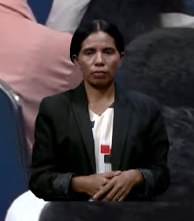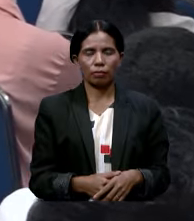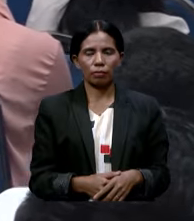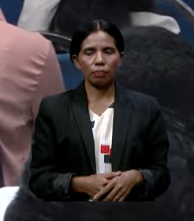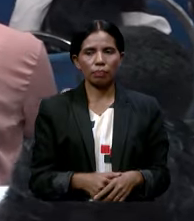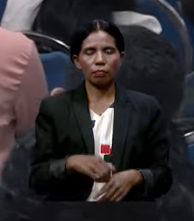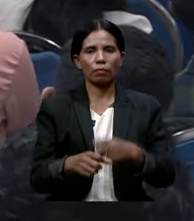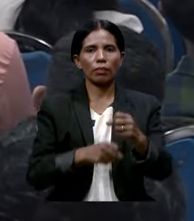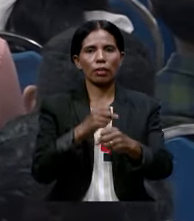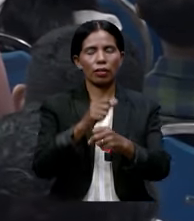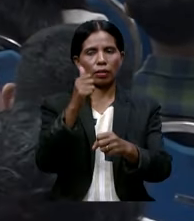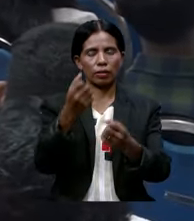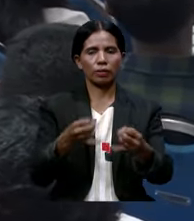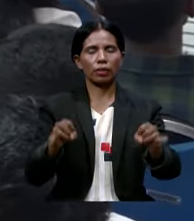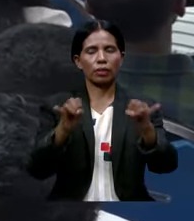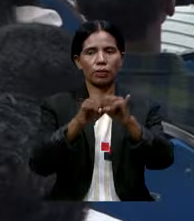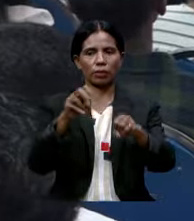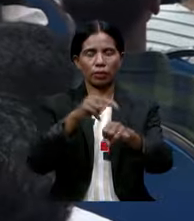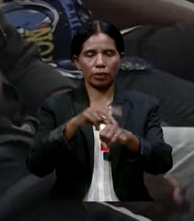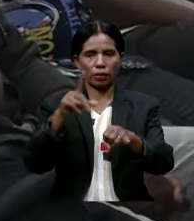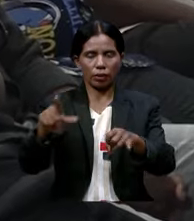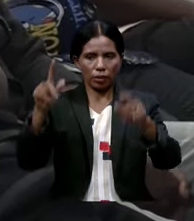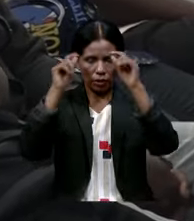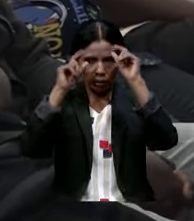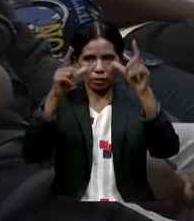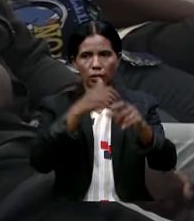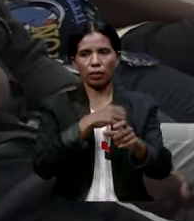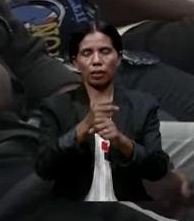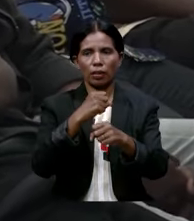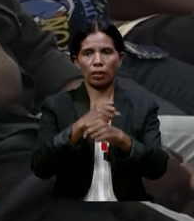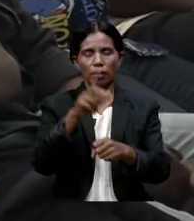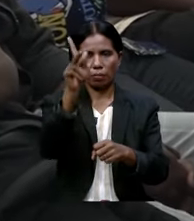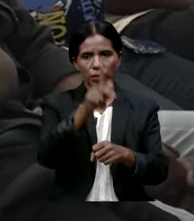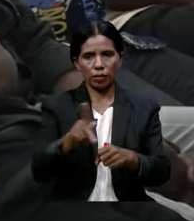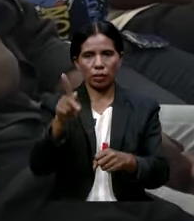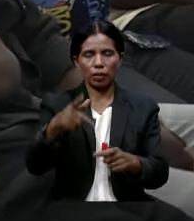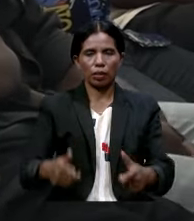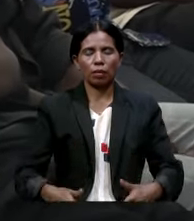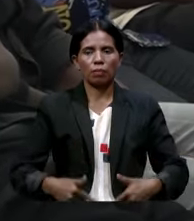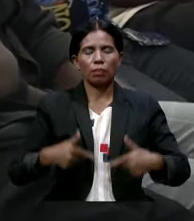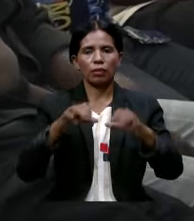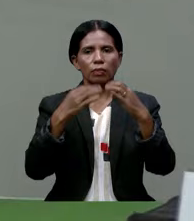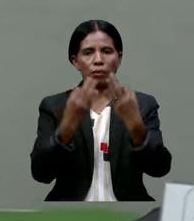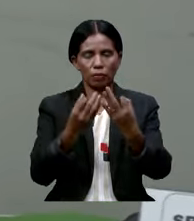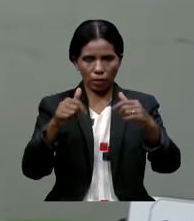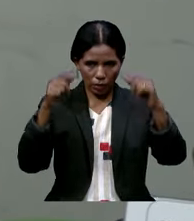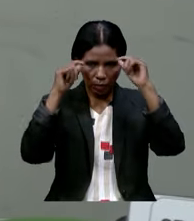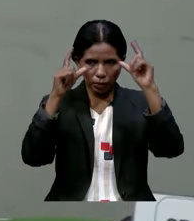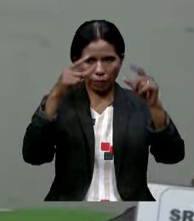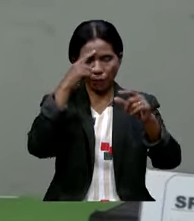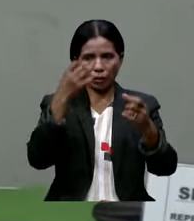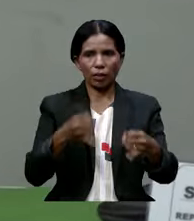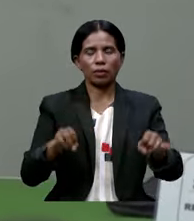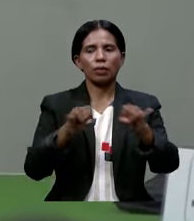Liutina Sanulo ona Instituto Nacional de Estatística Timor-Leste será qualo pesquisa con ba moris família iha Timor-Leste. Tambane